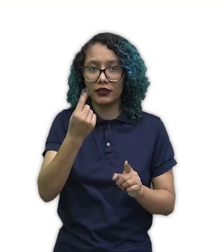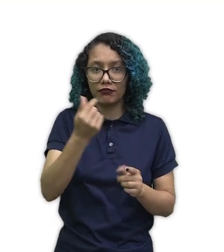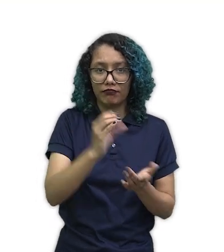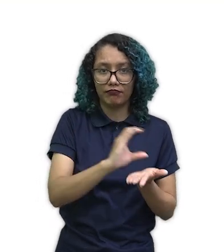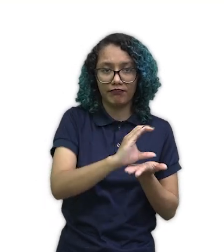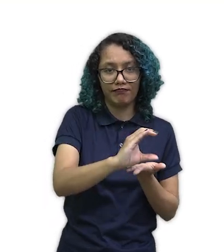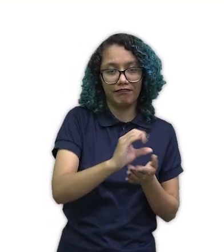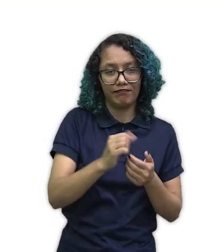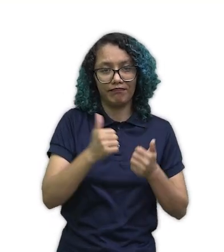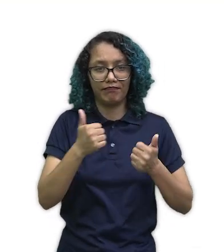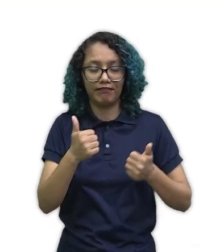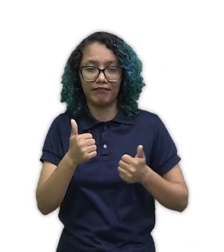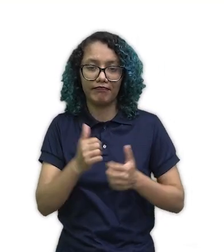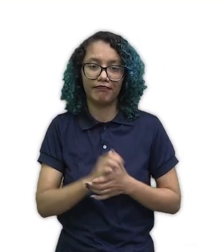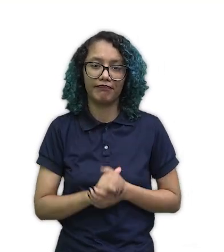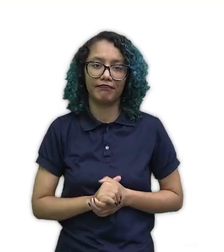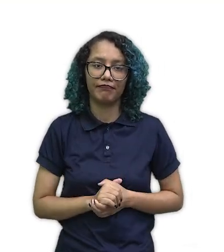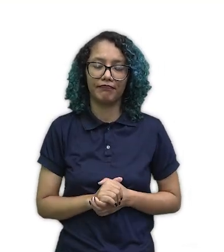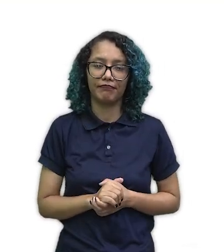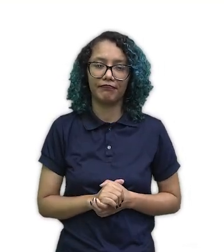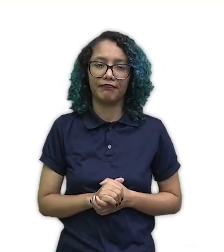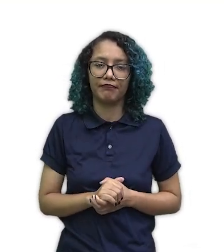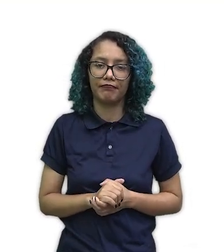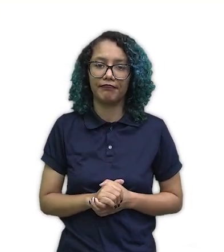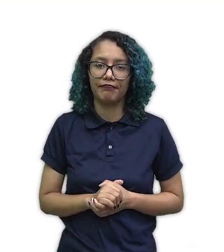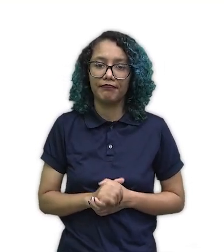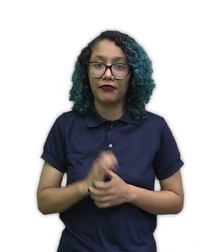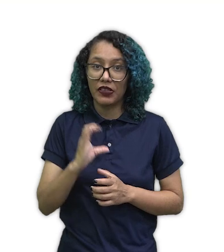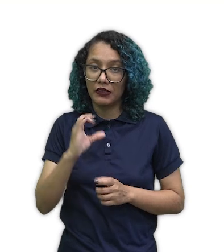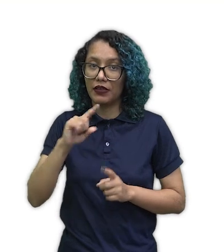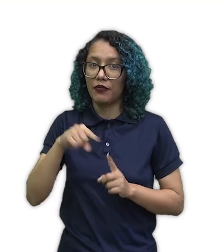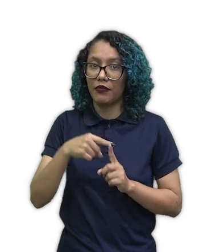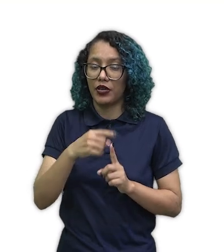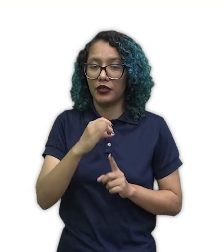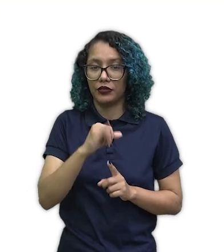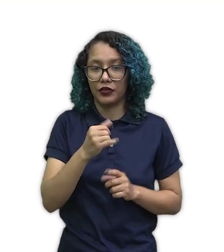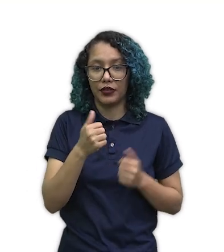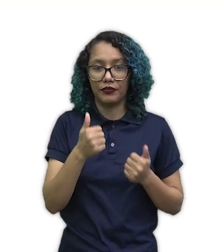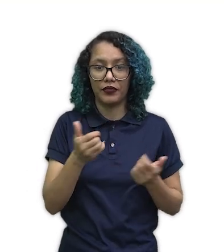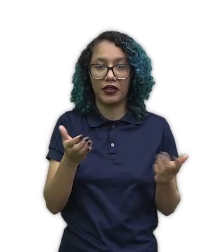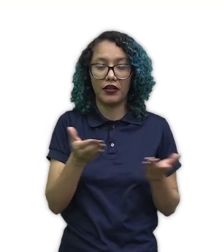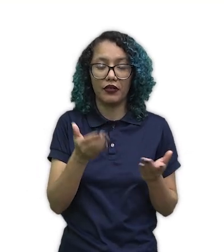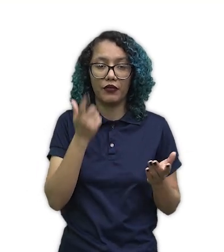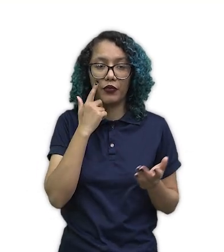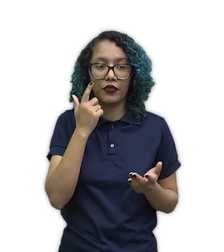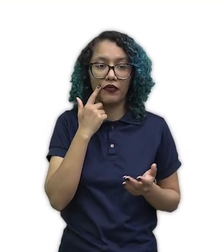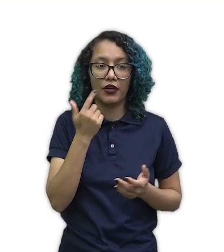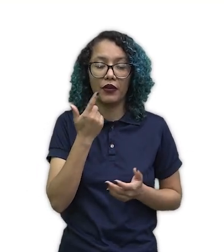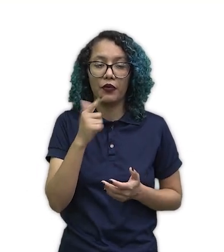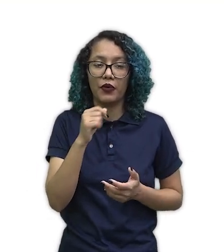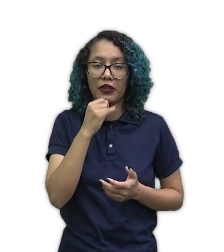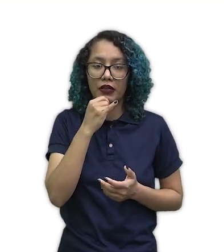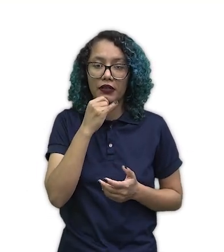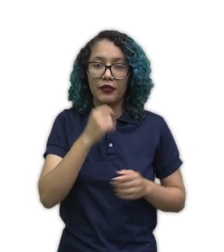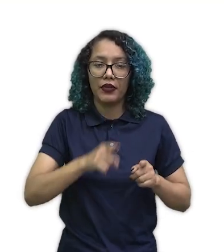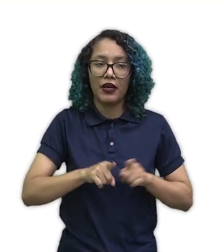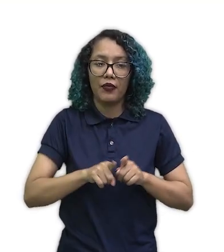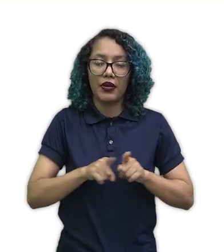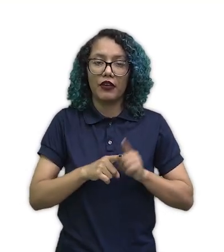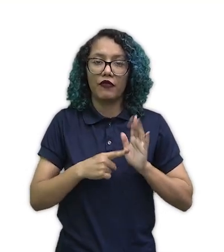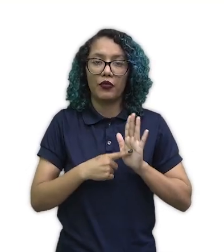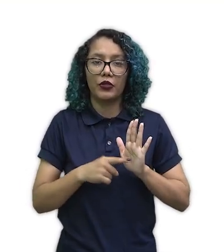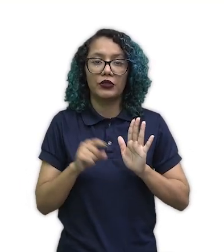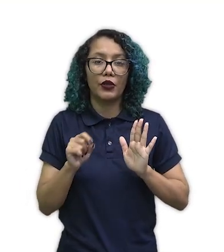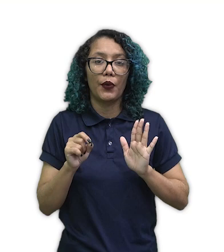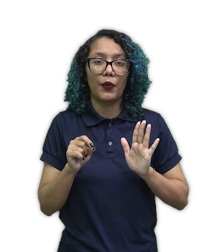capital inicial. Certo? Beleza? Bom, tem outra situação que eu ainda vou mostrar para você. A situação